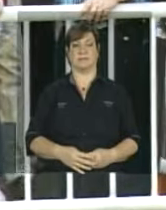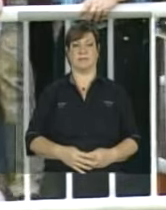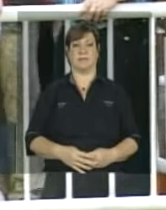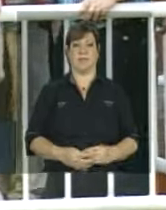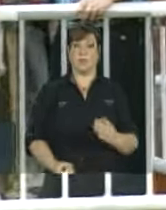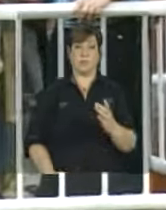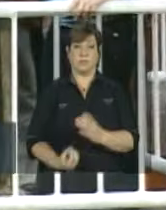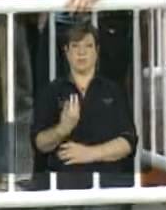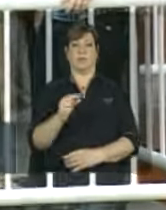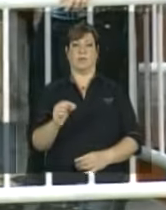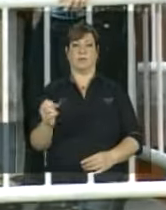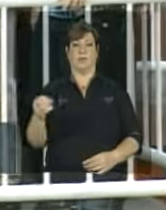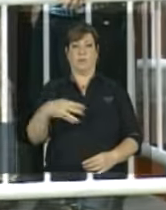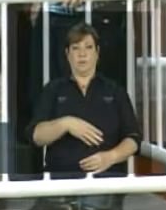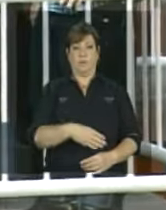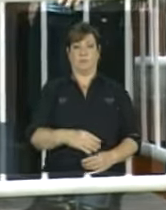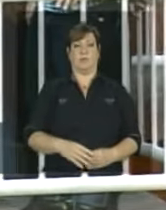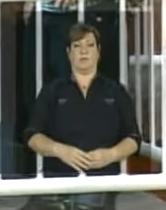com a inauguração